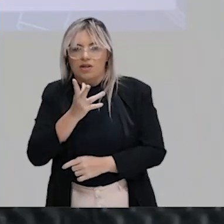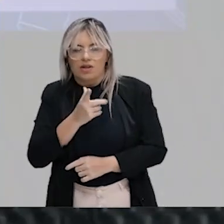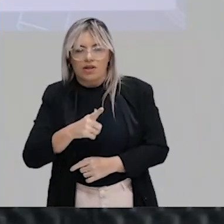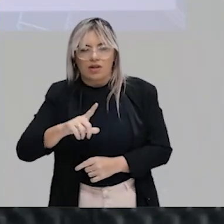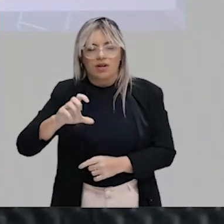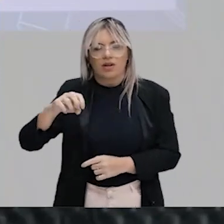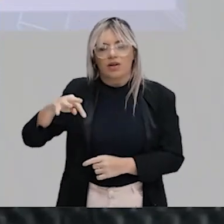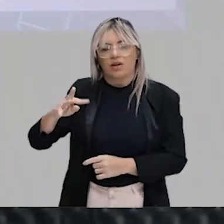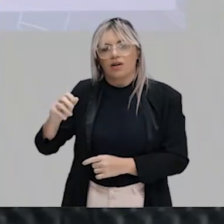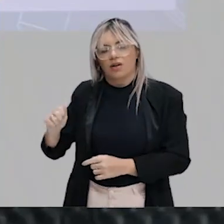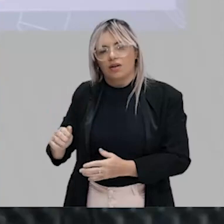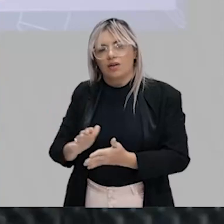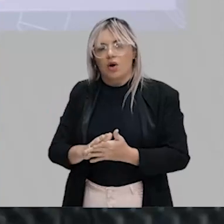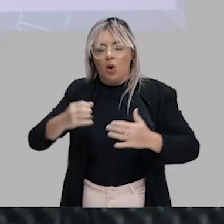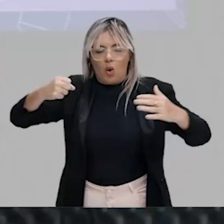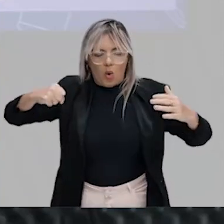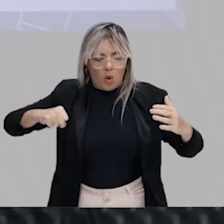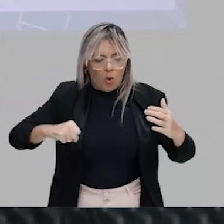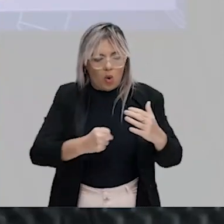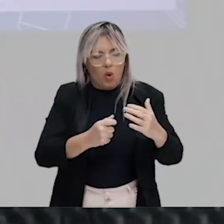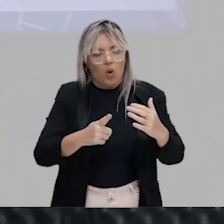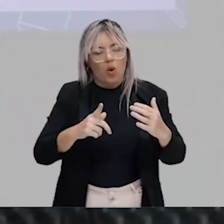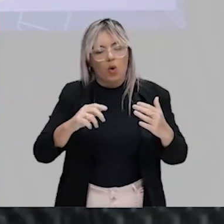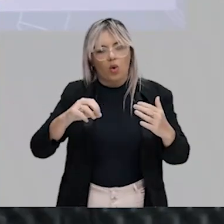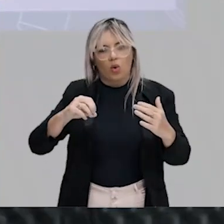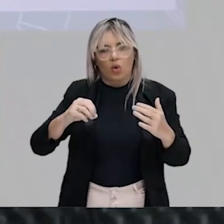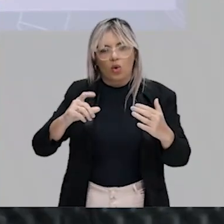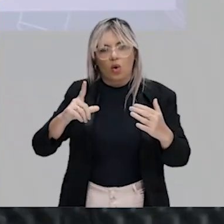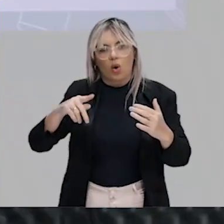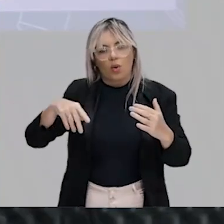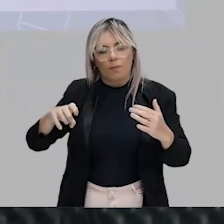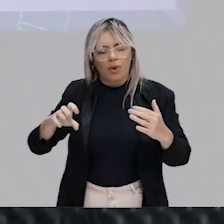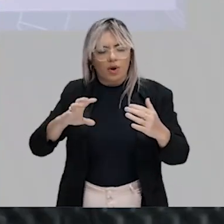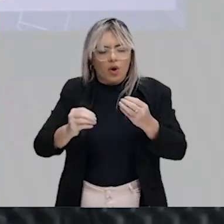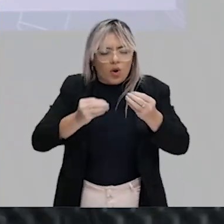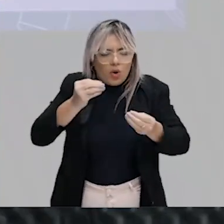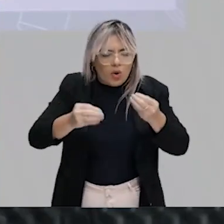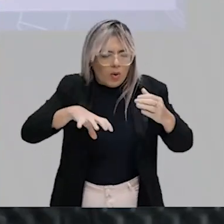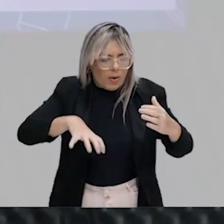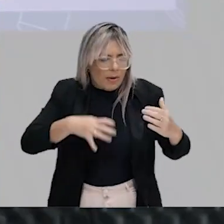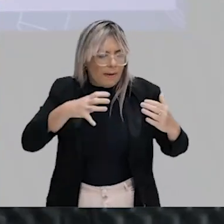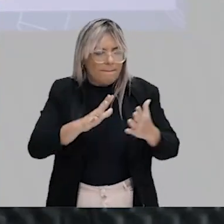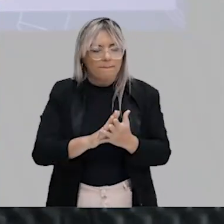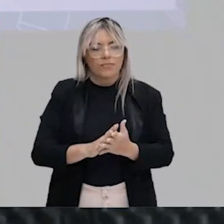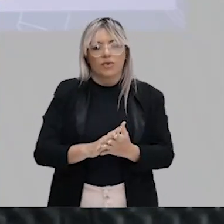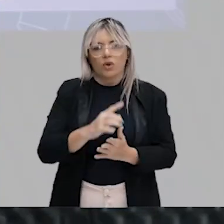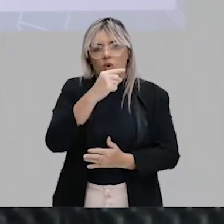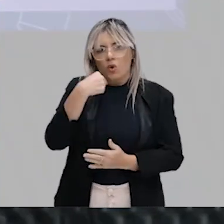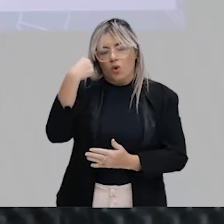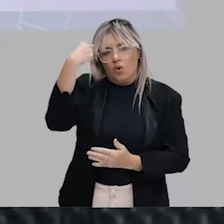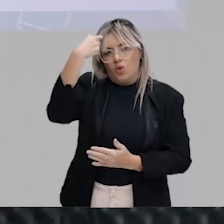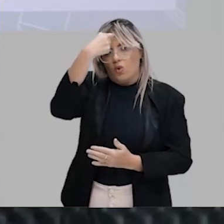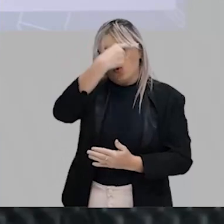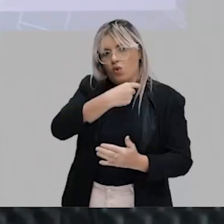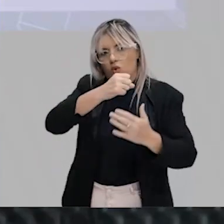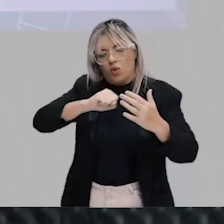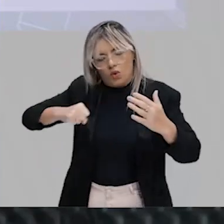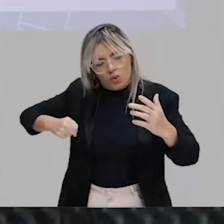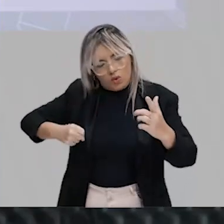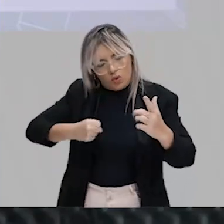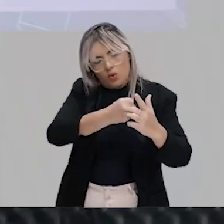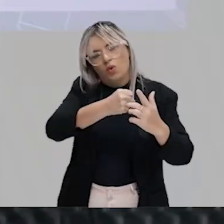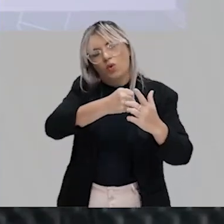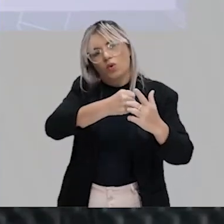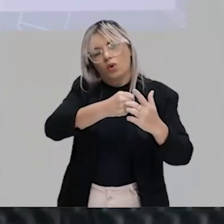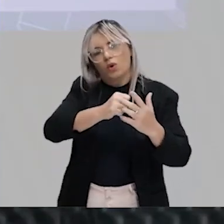olhar um golpe sendo dado em câmera lenta, como é que acontece ali, um soco, por exemplo, no rosto de um adversário. A gente pode olhar